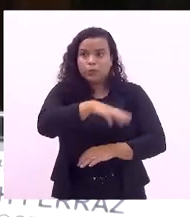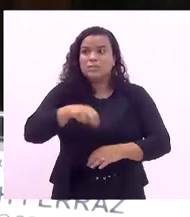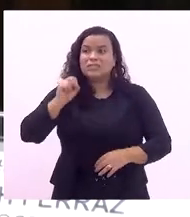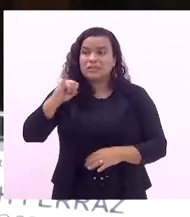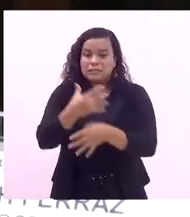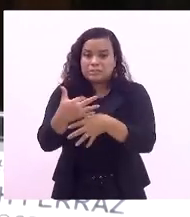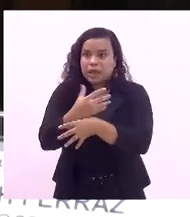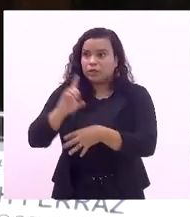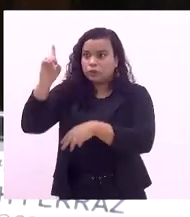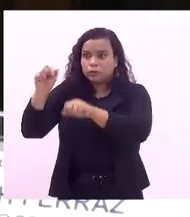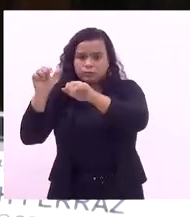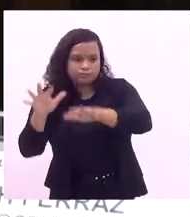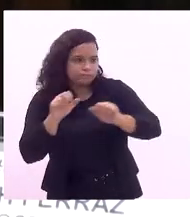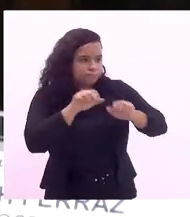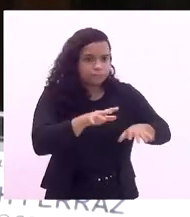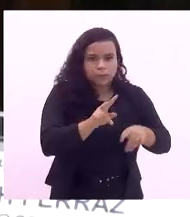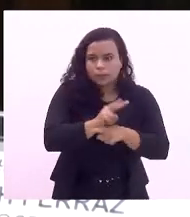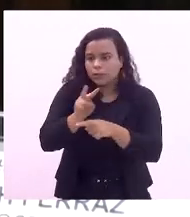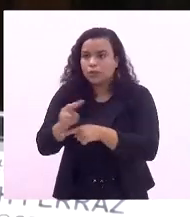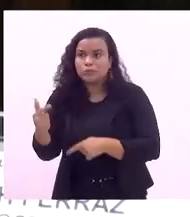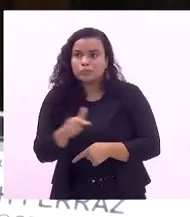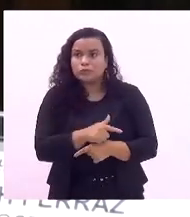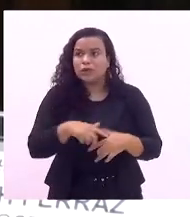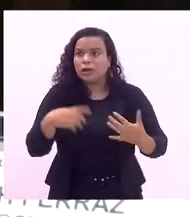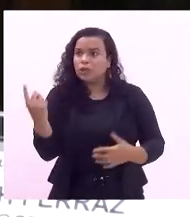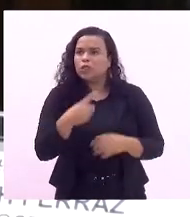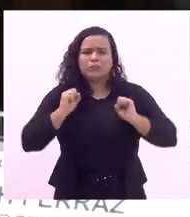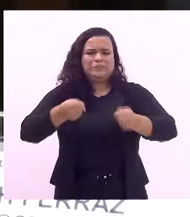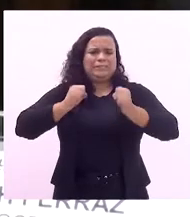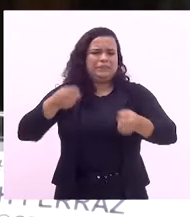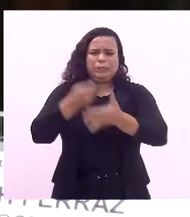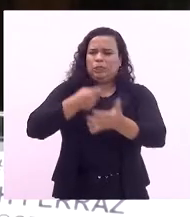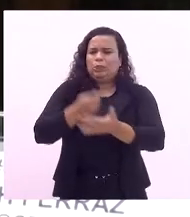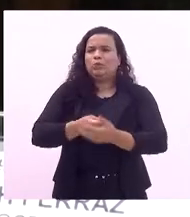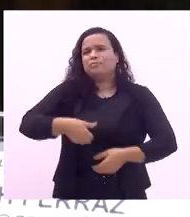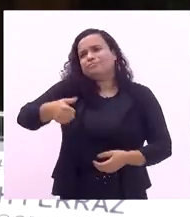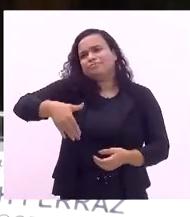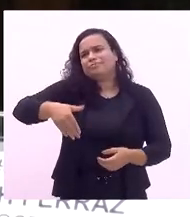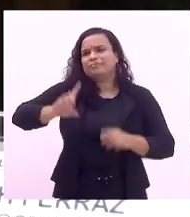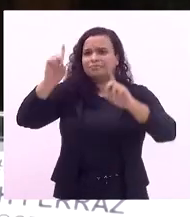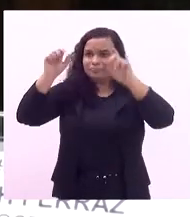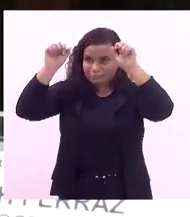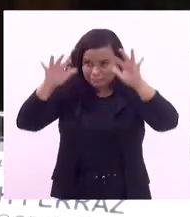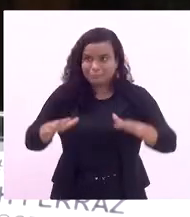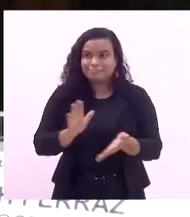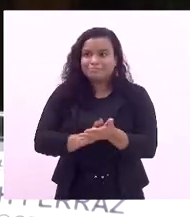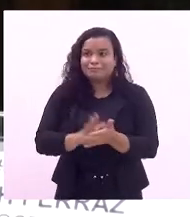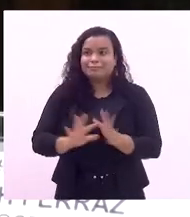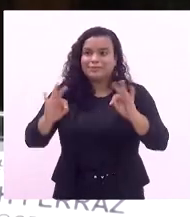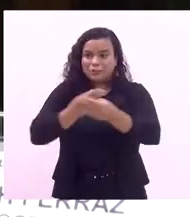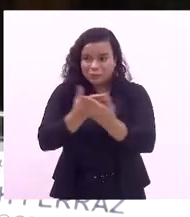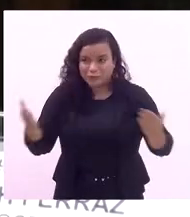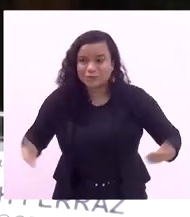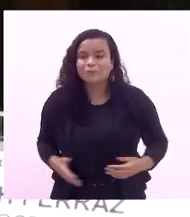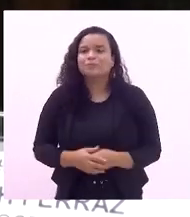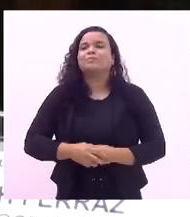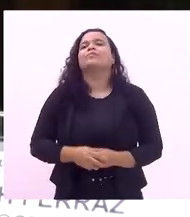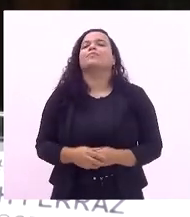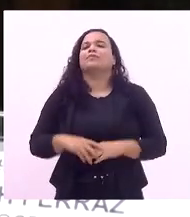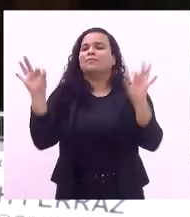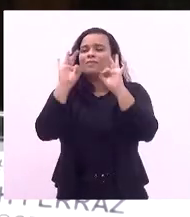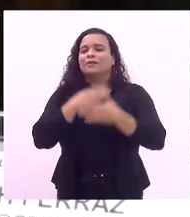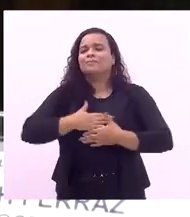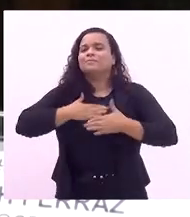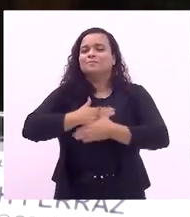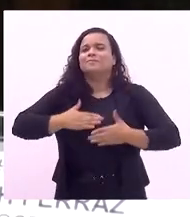em vão vigia eram as sentinelas que Deus abençoe abençoe os parabéns a todos sejamos